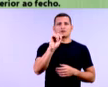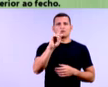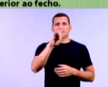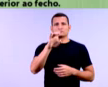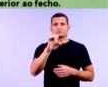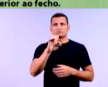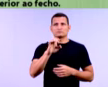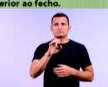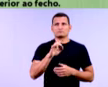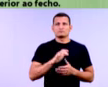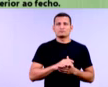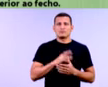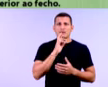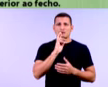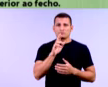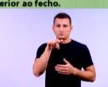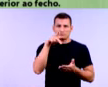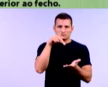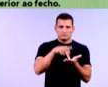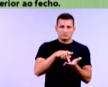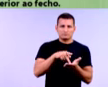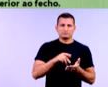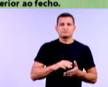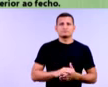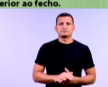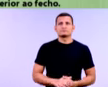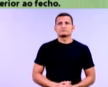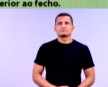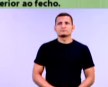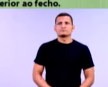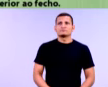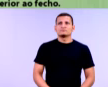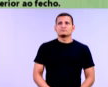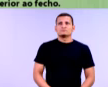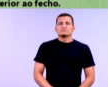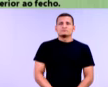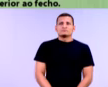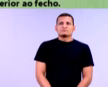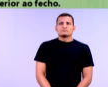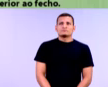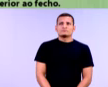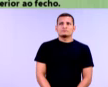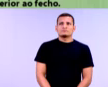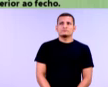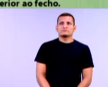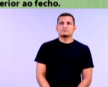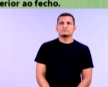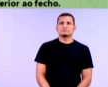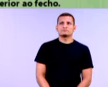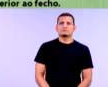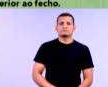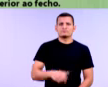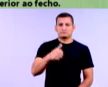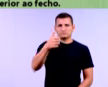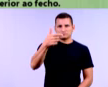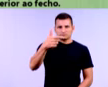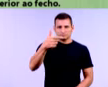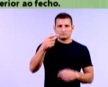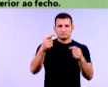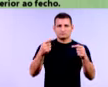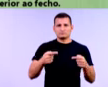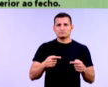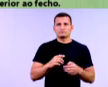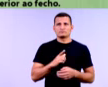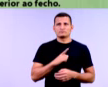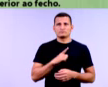Ok, verdadeira. A resposta verdadeira. Certo. Segunda questão, professora Tayane. Na segunda questão, nós temos o seguinte: